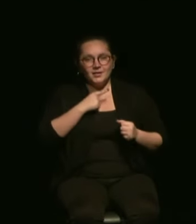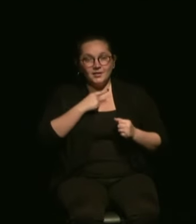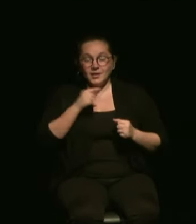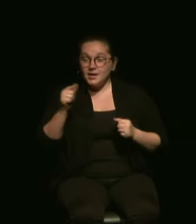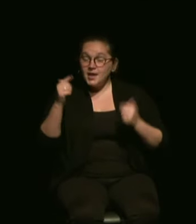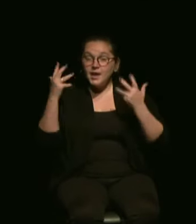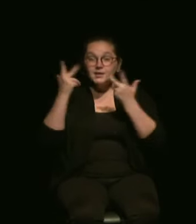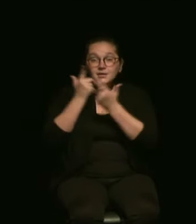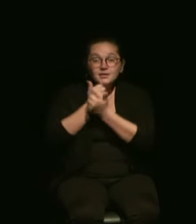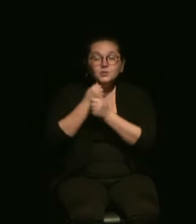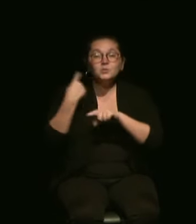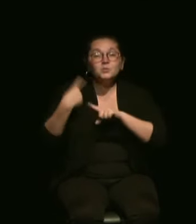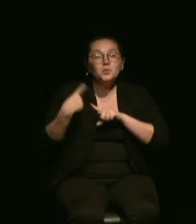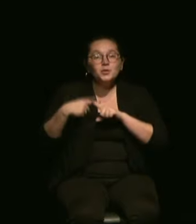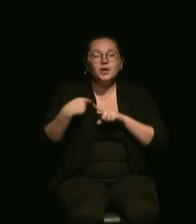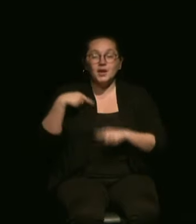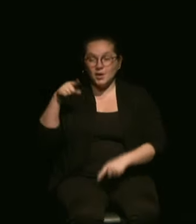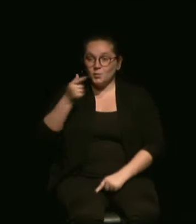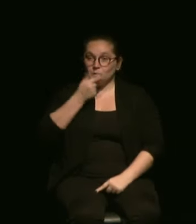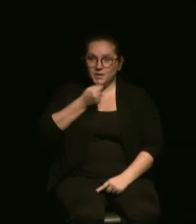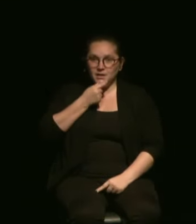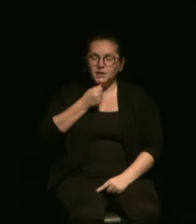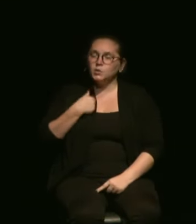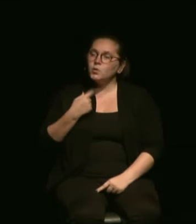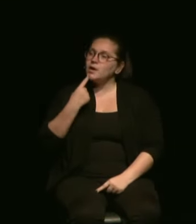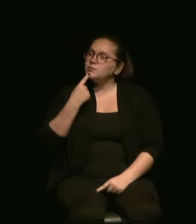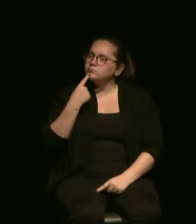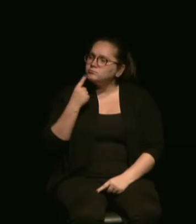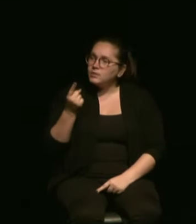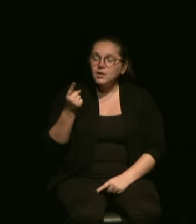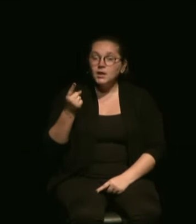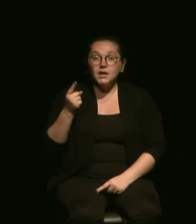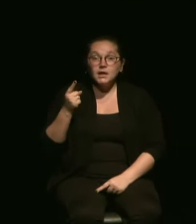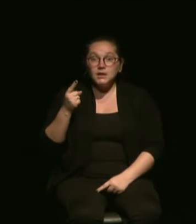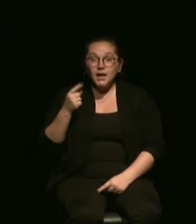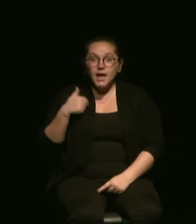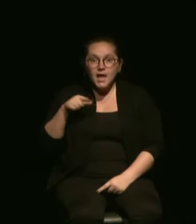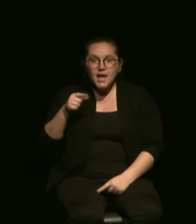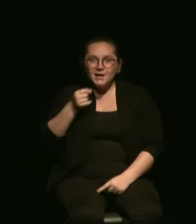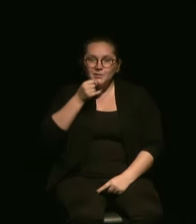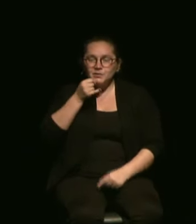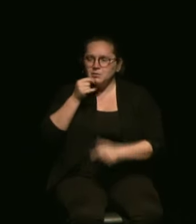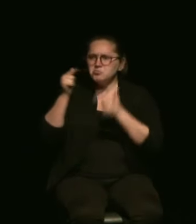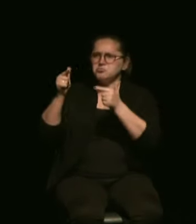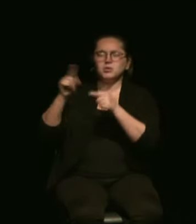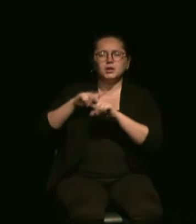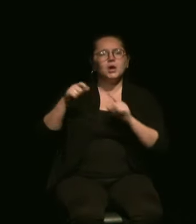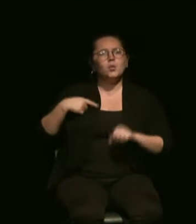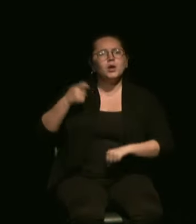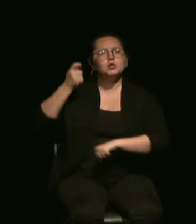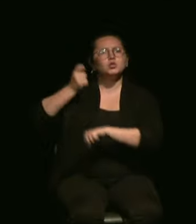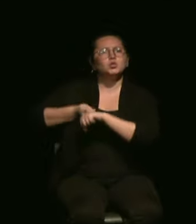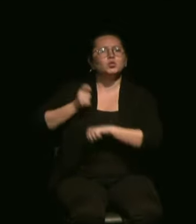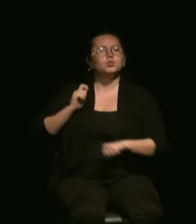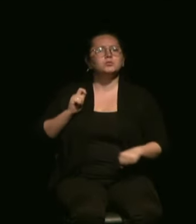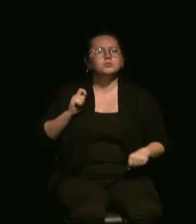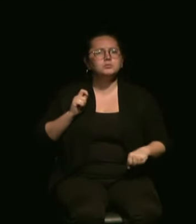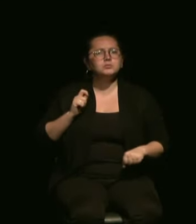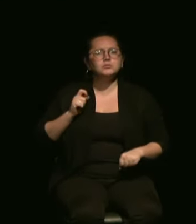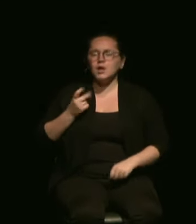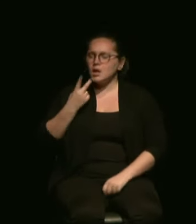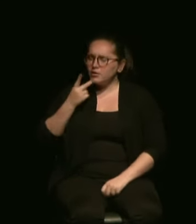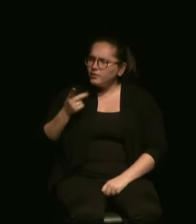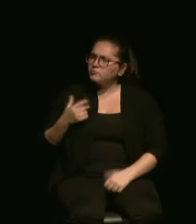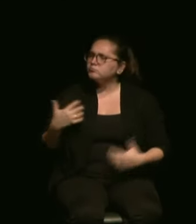coisa linda, que é o fato dele levar esse menino a sério. Em nenhum momento. Ele é duro com o menino, como você é duro com